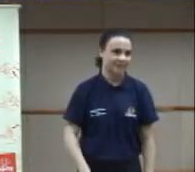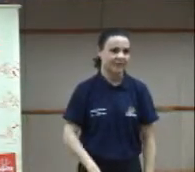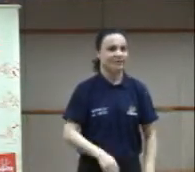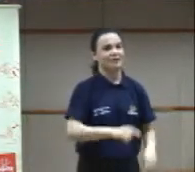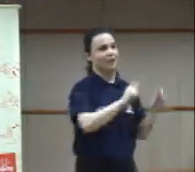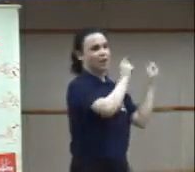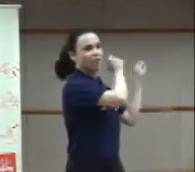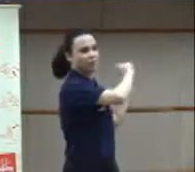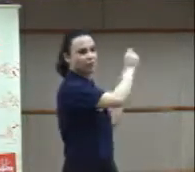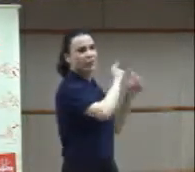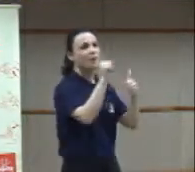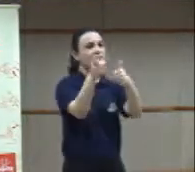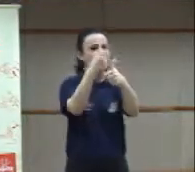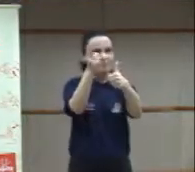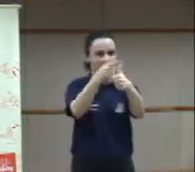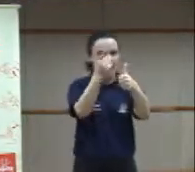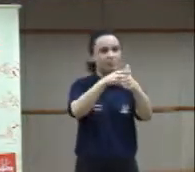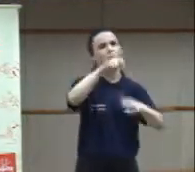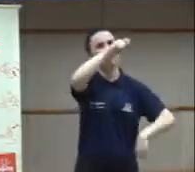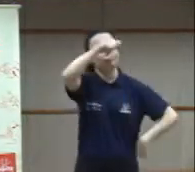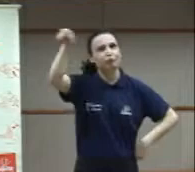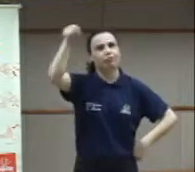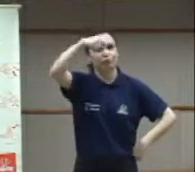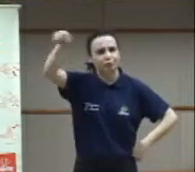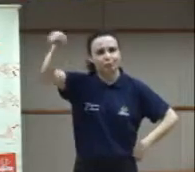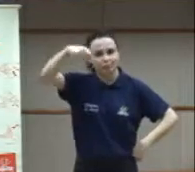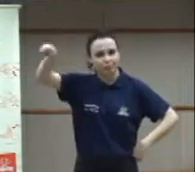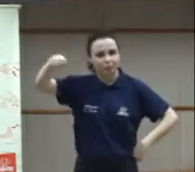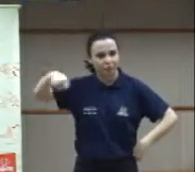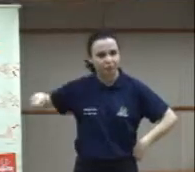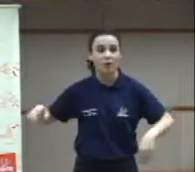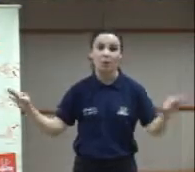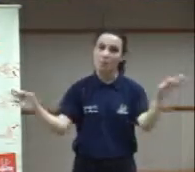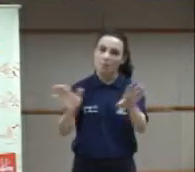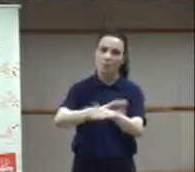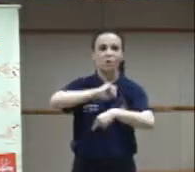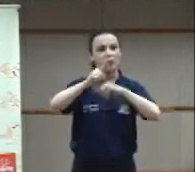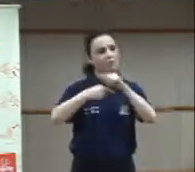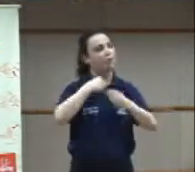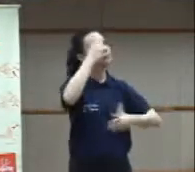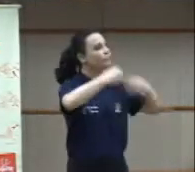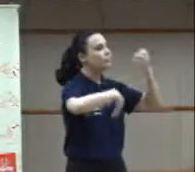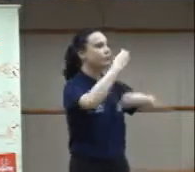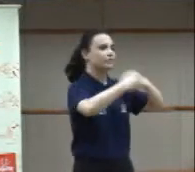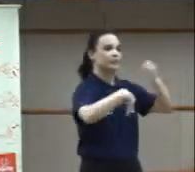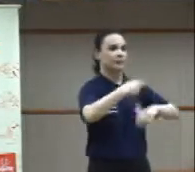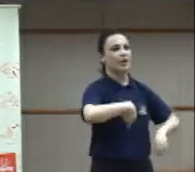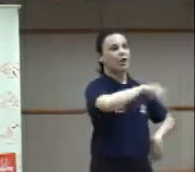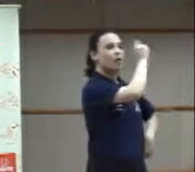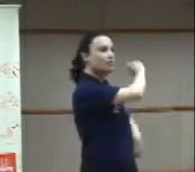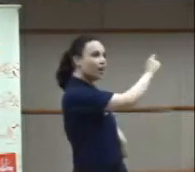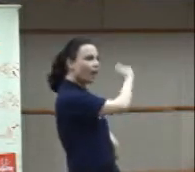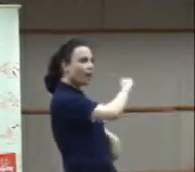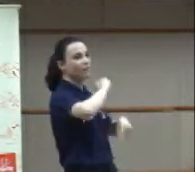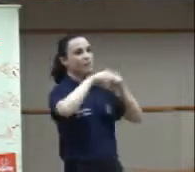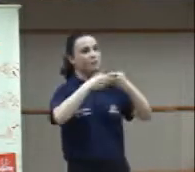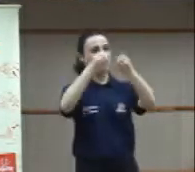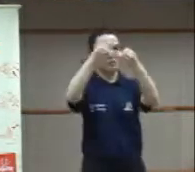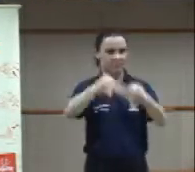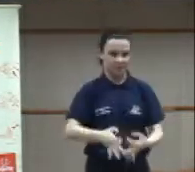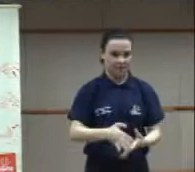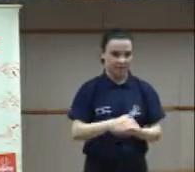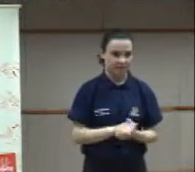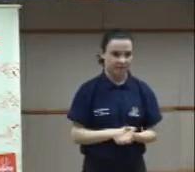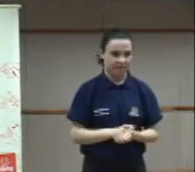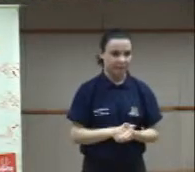bambas. Primeiro ele preenche, escreve tudo o que ele quer, depois ele se vira e explica. Explicar para eles, não é